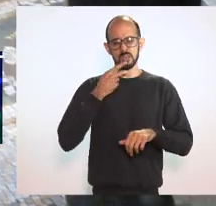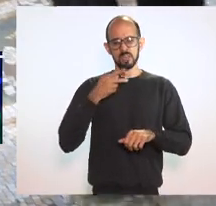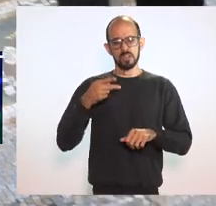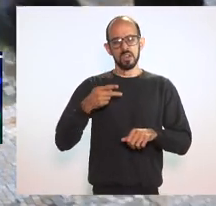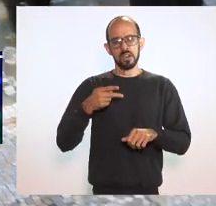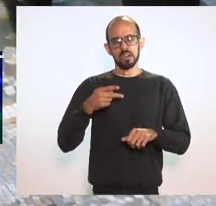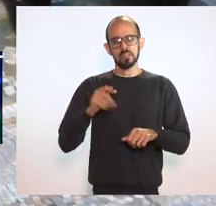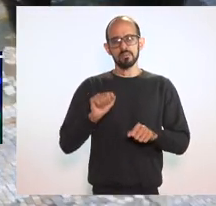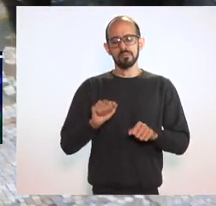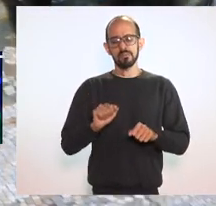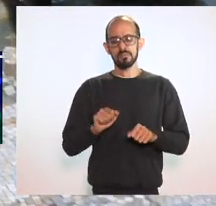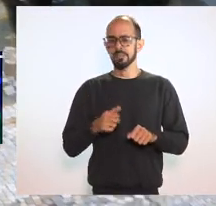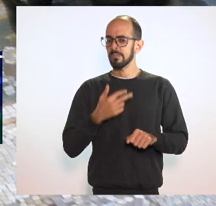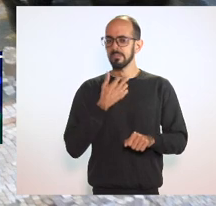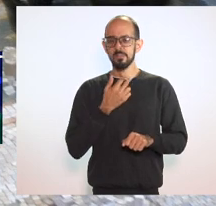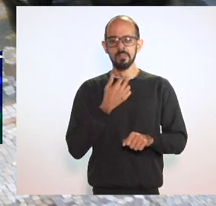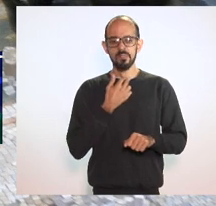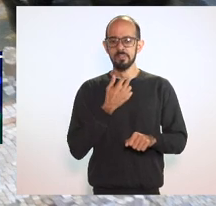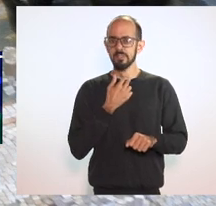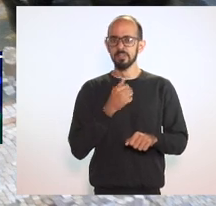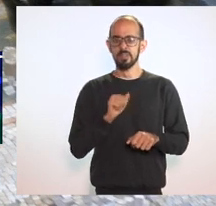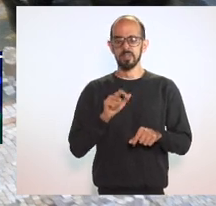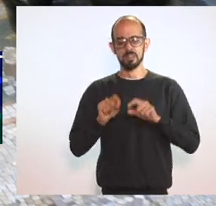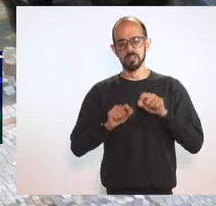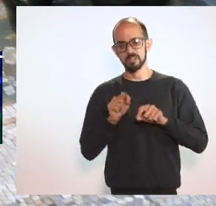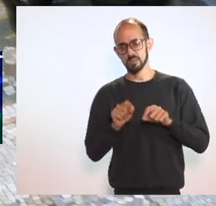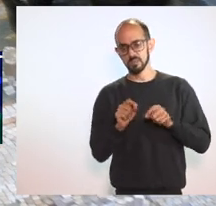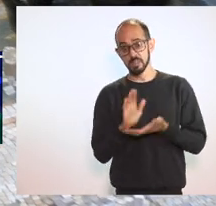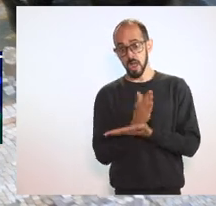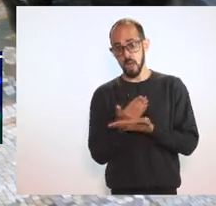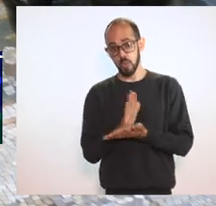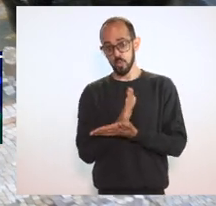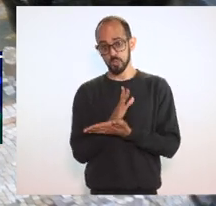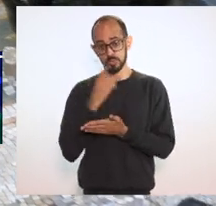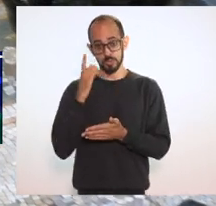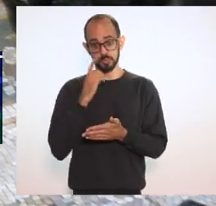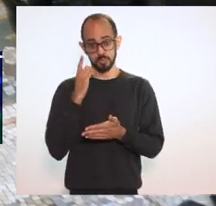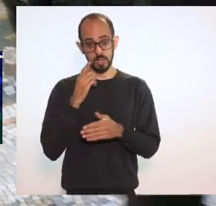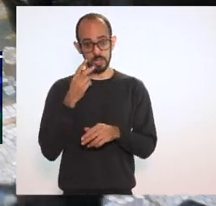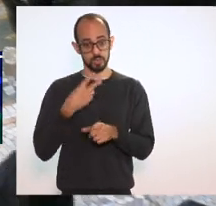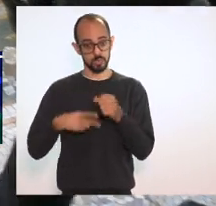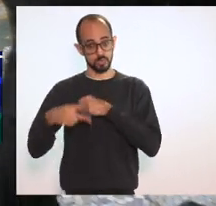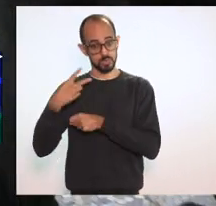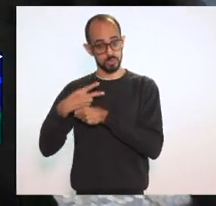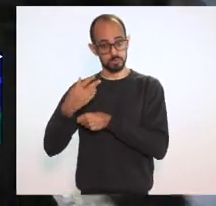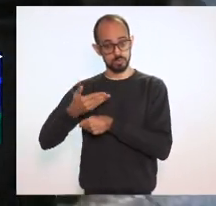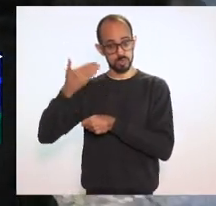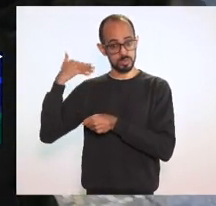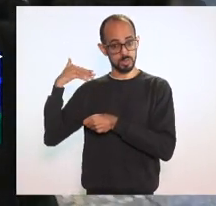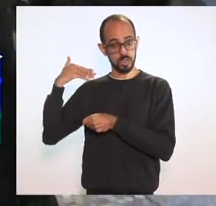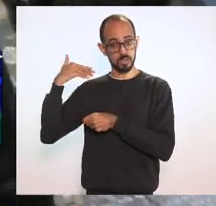isso desde de duas semanas atrás que alguns parlamentares aqui dentro sobretudo líder da oposição com a sua turma